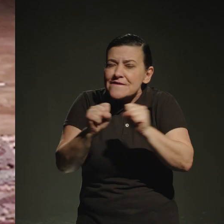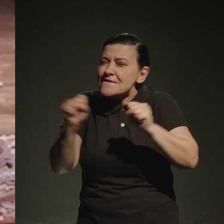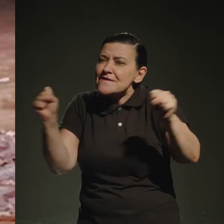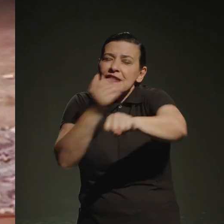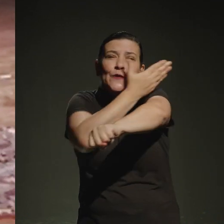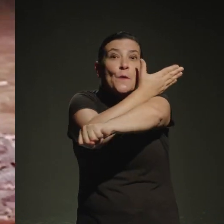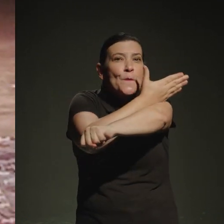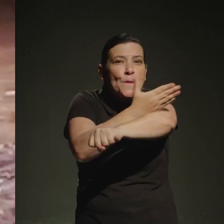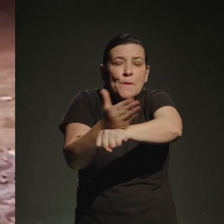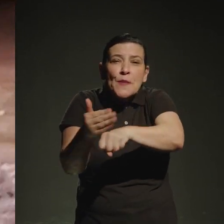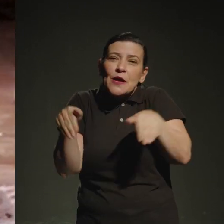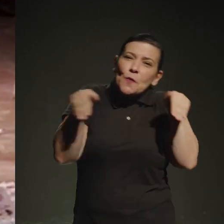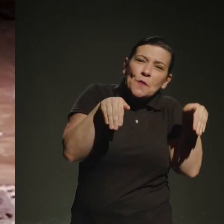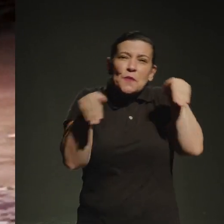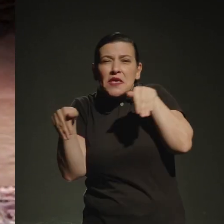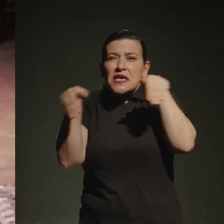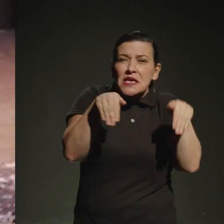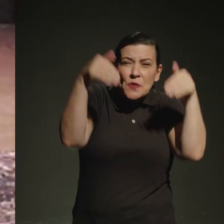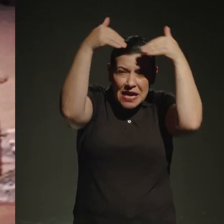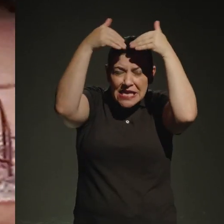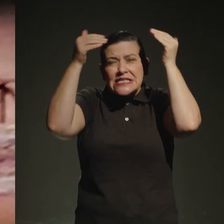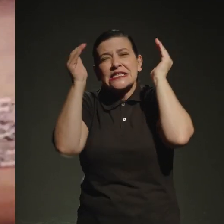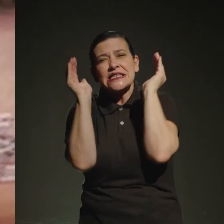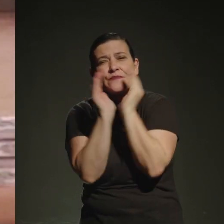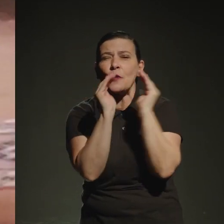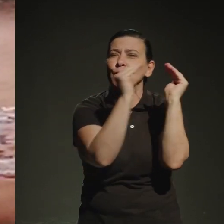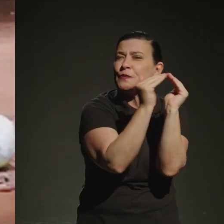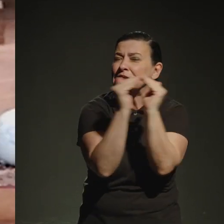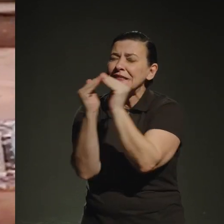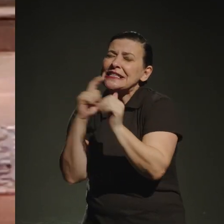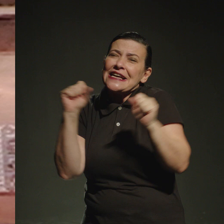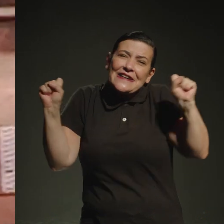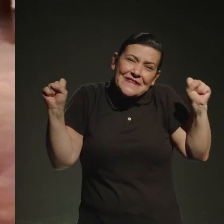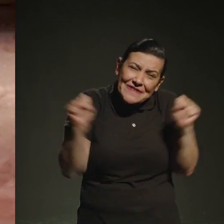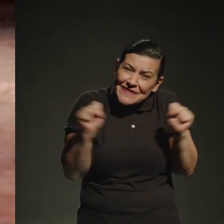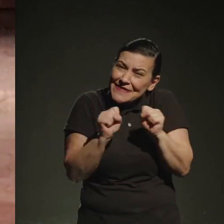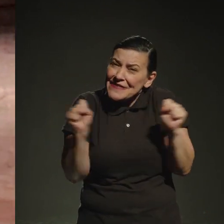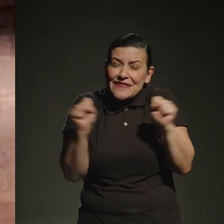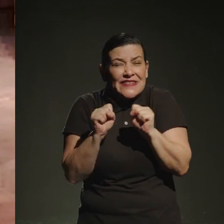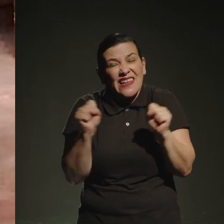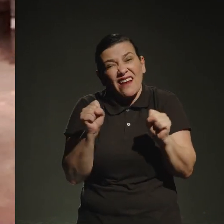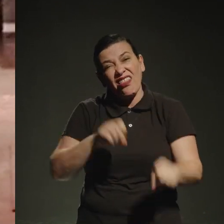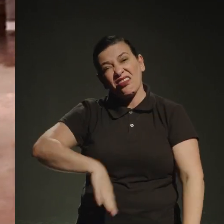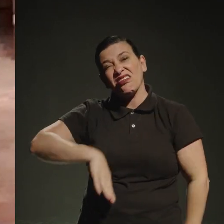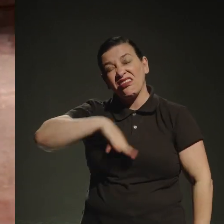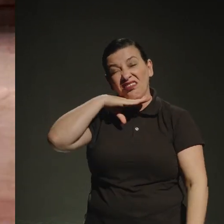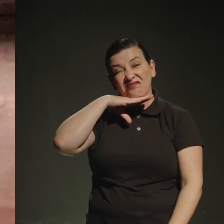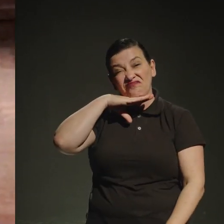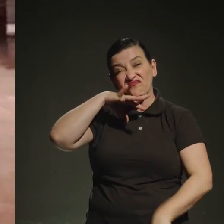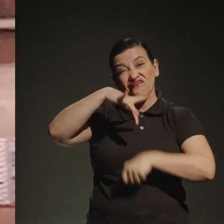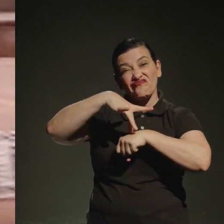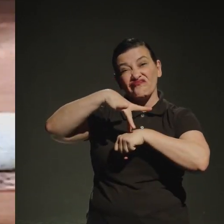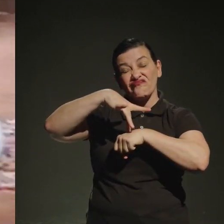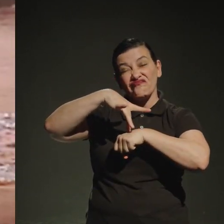Muito gelo, muito branco, muito pinguim, muito esquimó, muito iglu, muito frio, muito chato. Nem um pouco dramático.